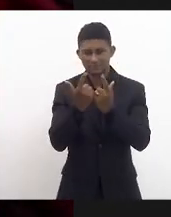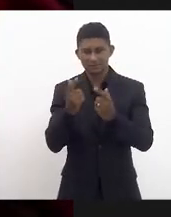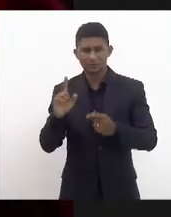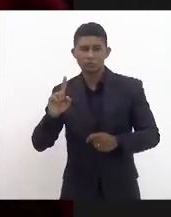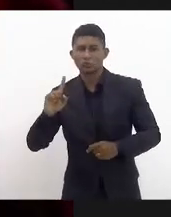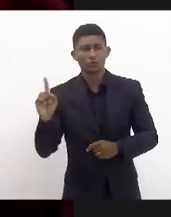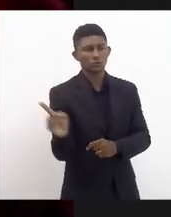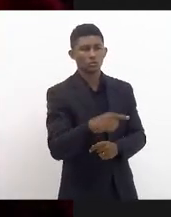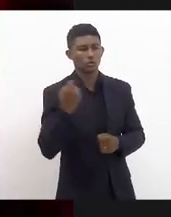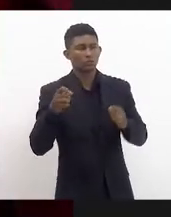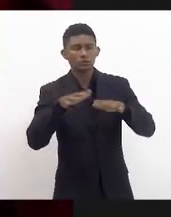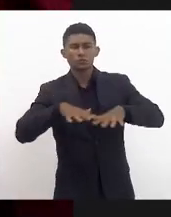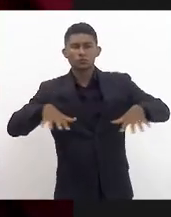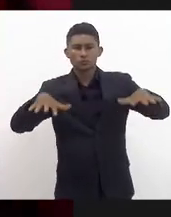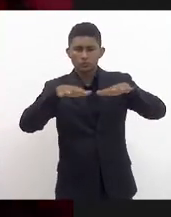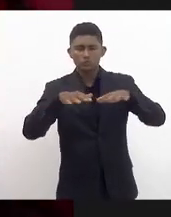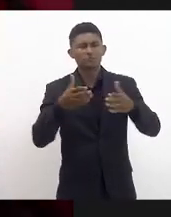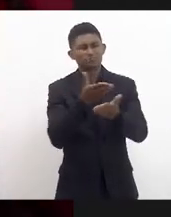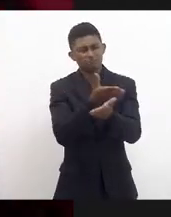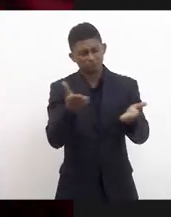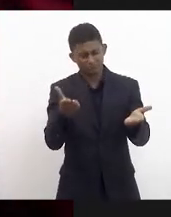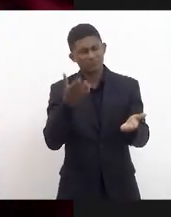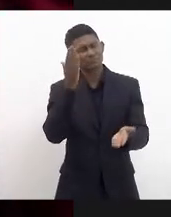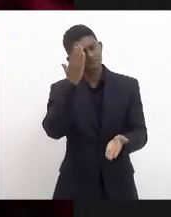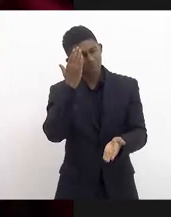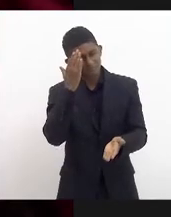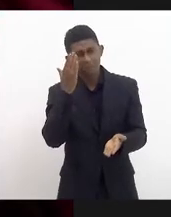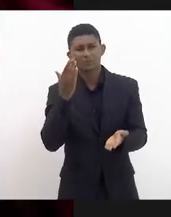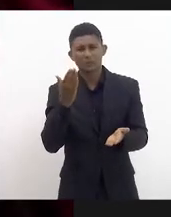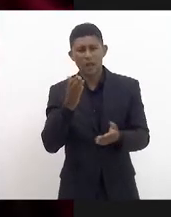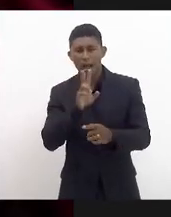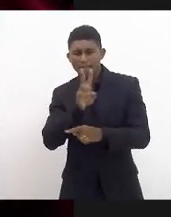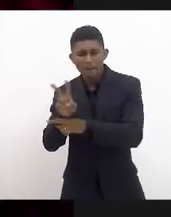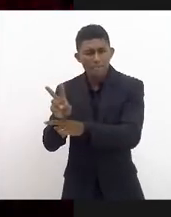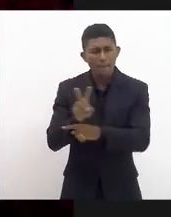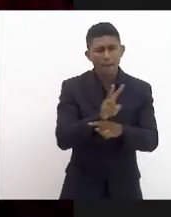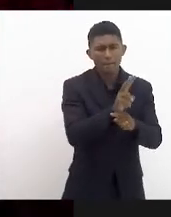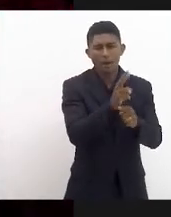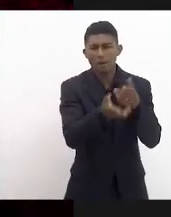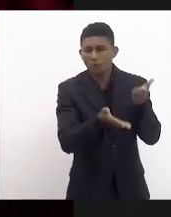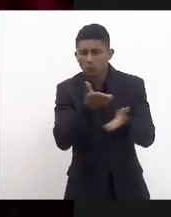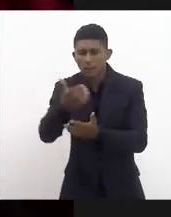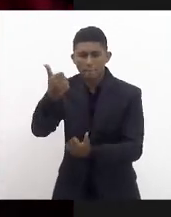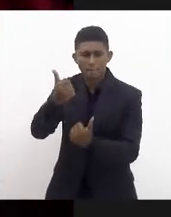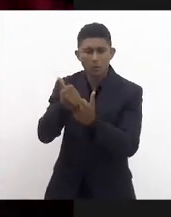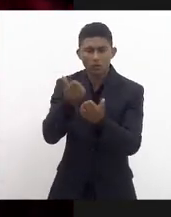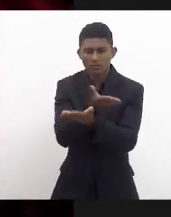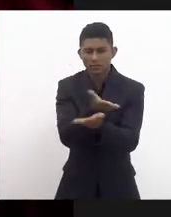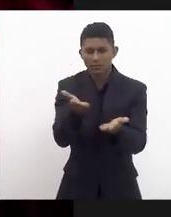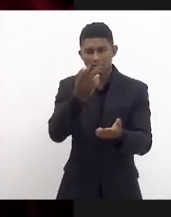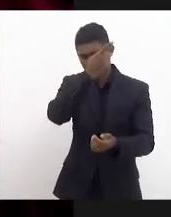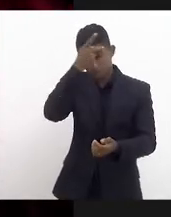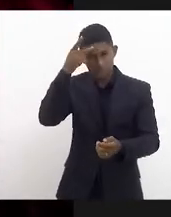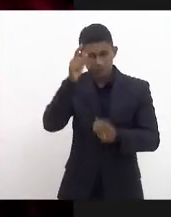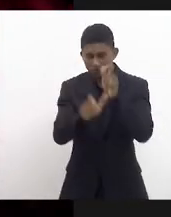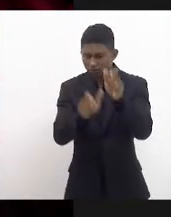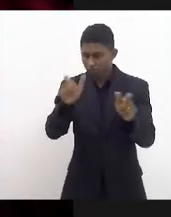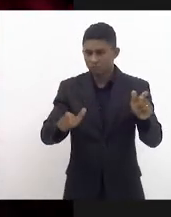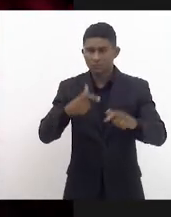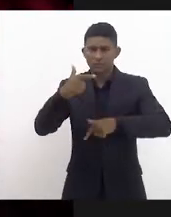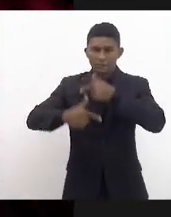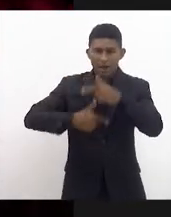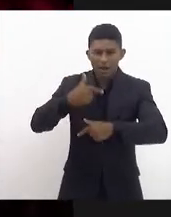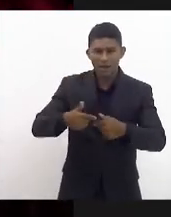Parlamento, comprometido que é com a classe trabalhadora, com os trabalhadores e setores, né, mais prejudicados nesse período